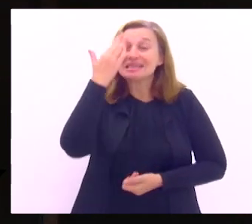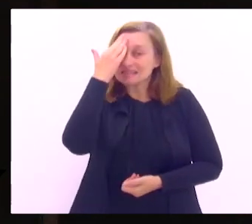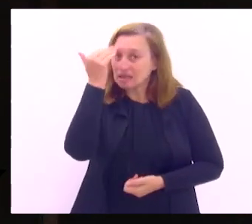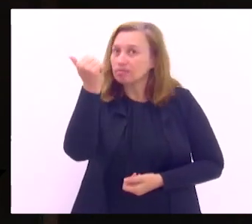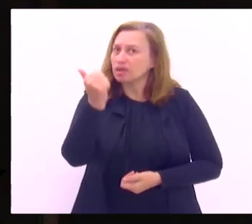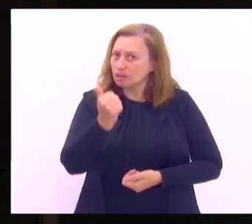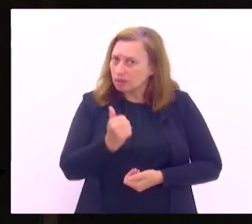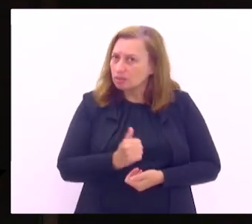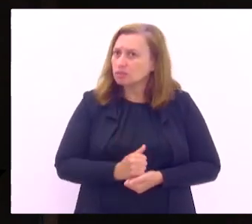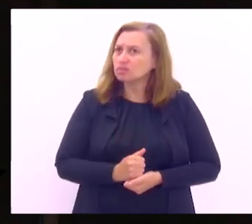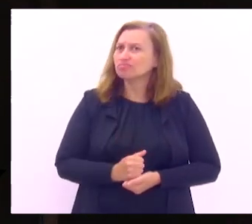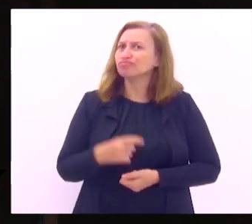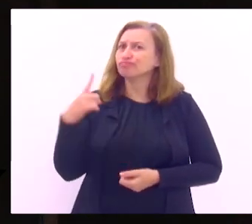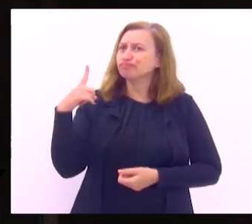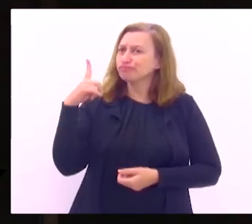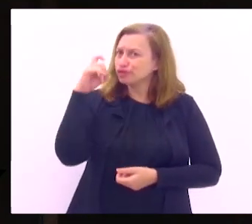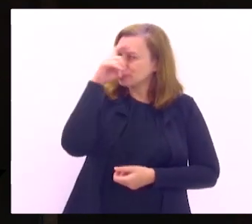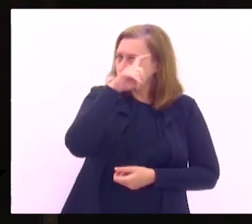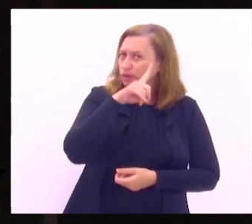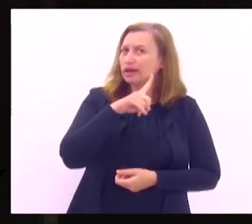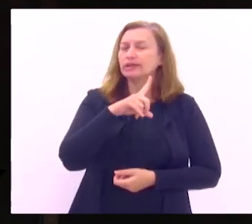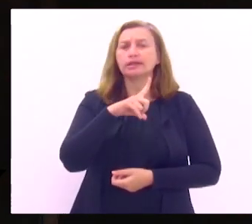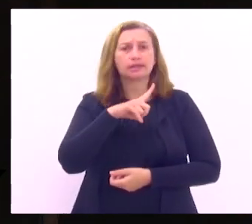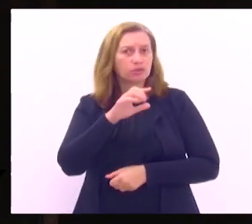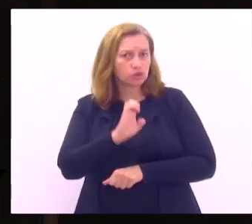Sabemos das dificuldades do Estado,